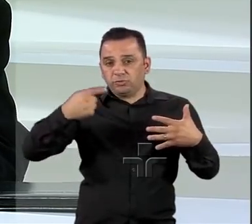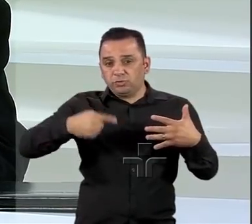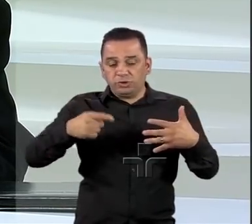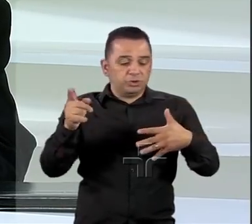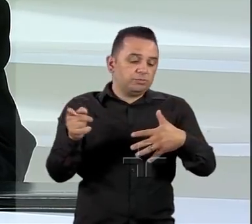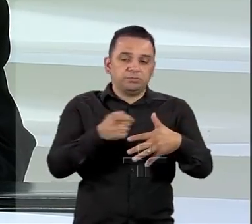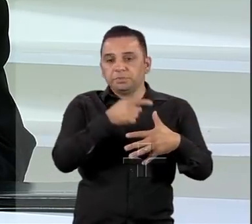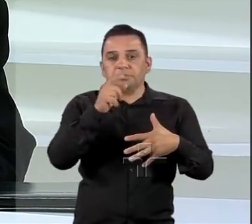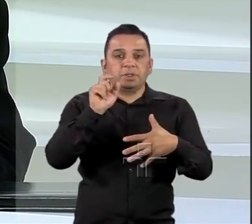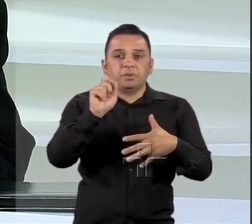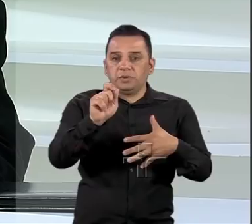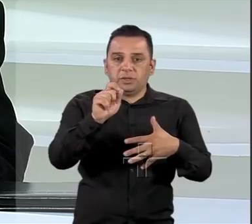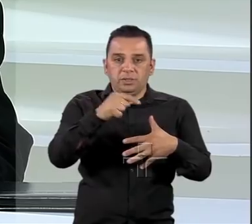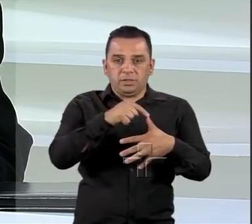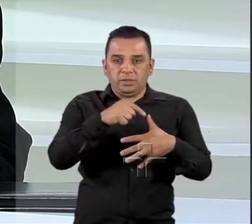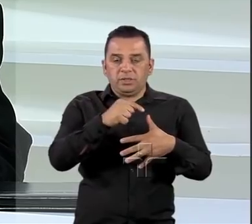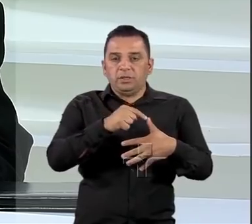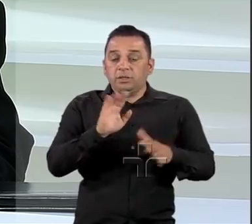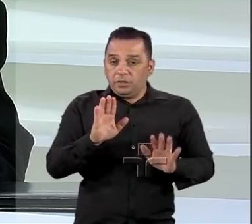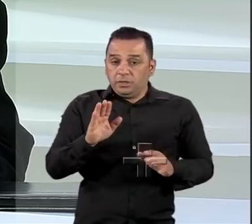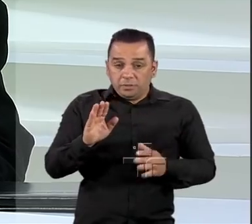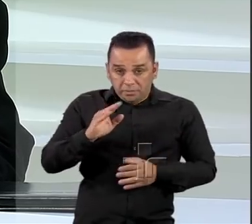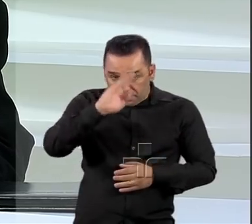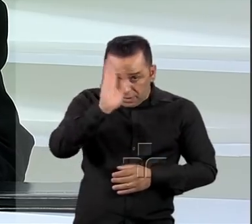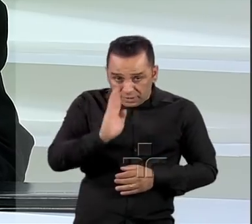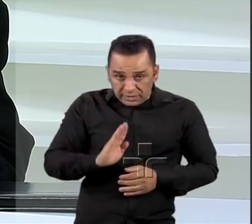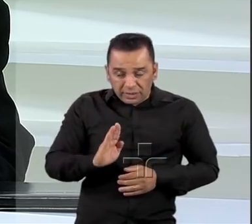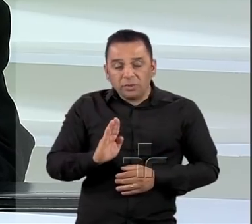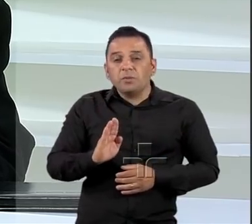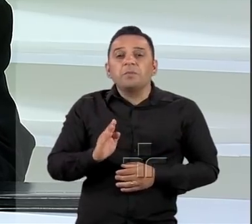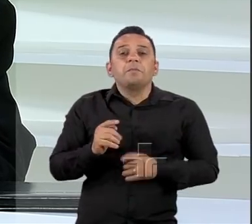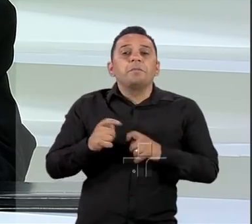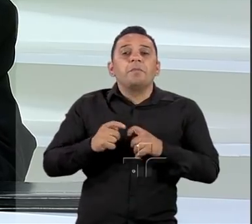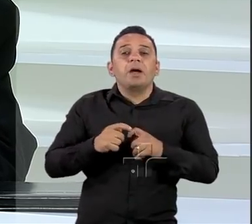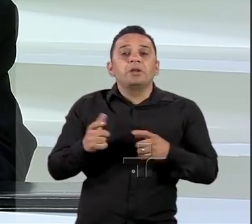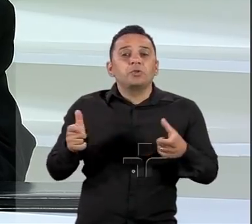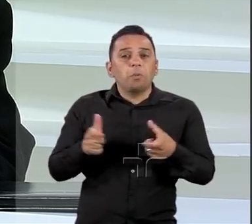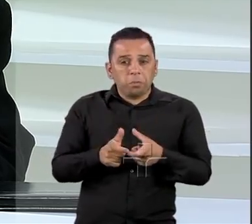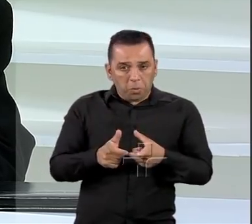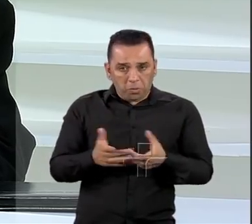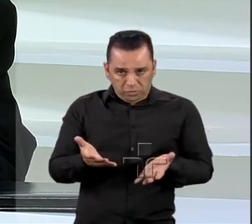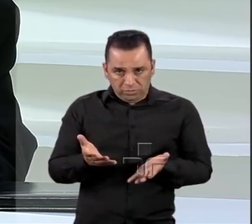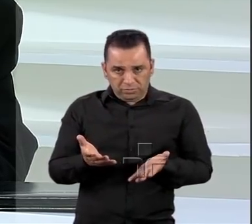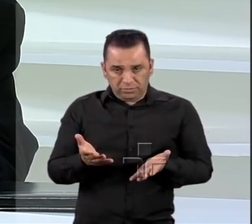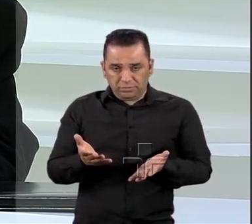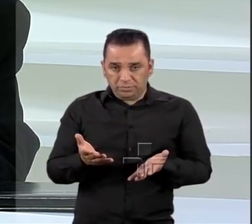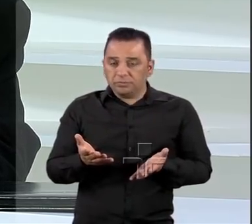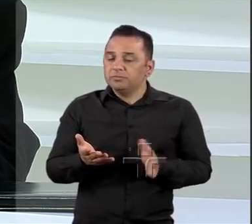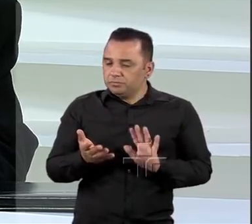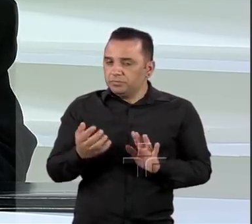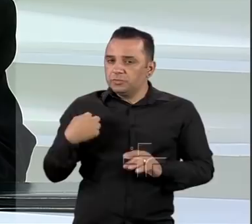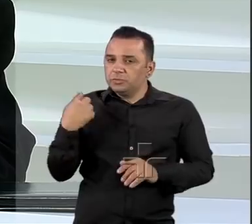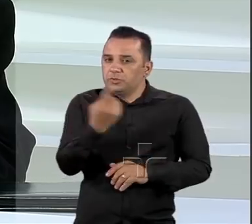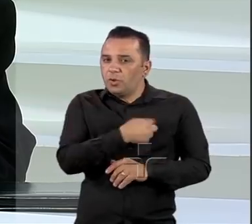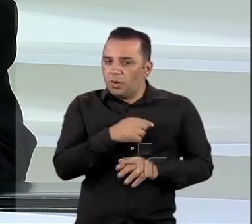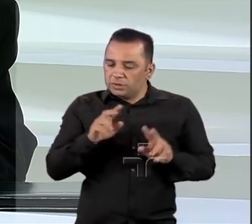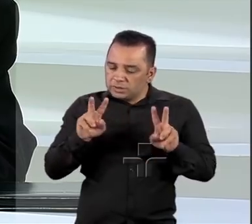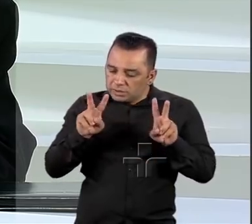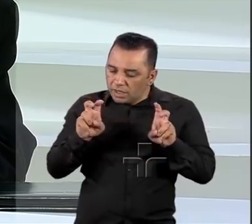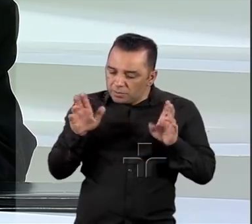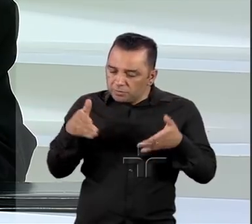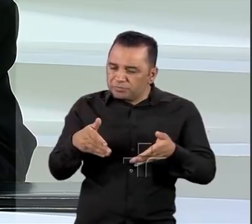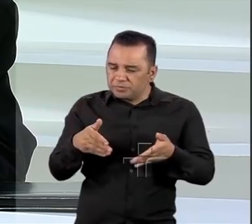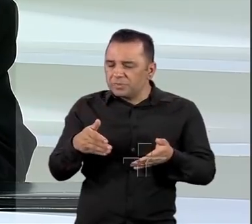Primeiro, faltam médicos no Brasil? É a primeira pergunta e nós trabalhamos em cima desse tema.